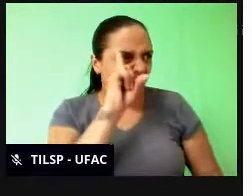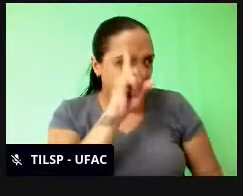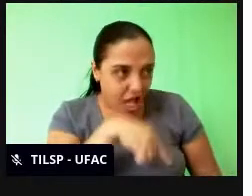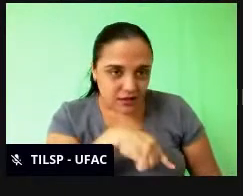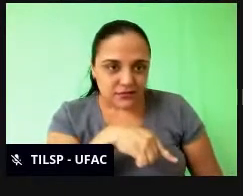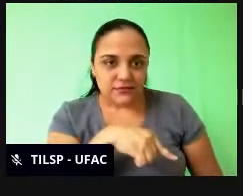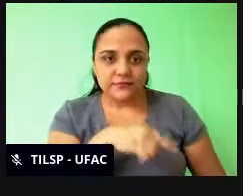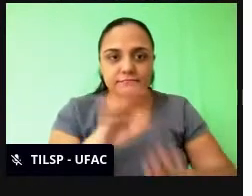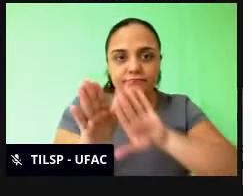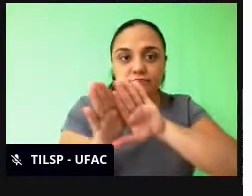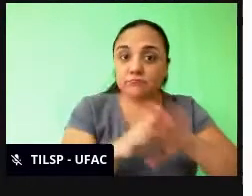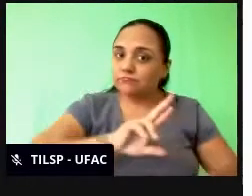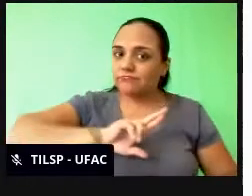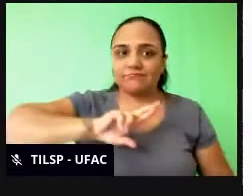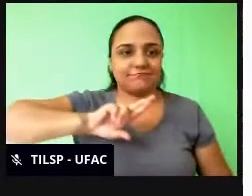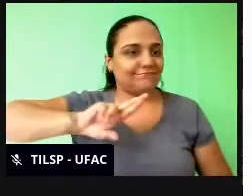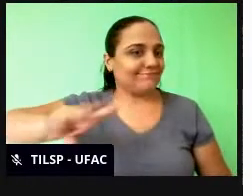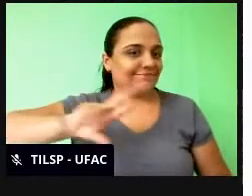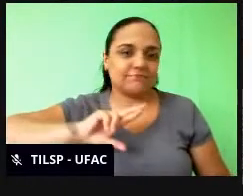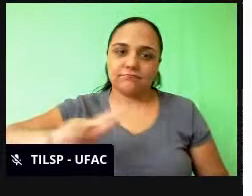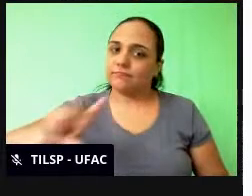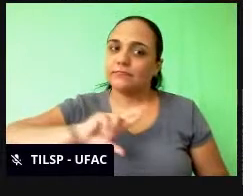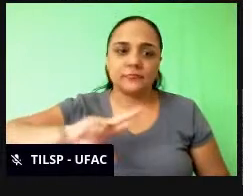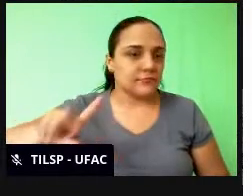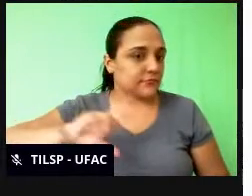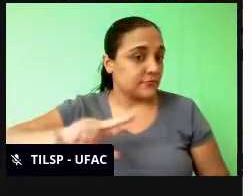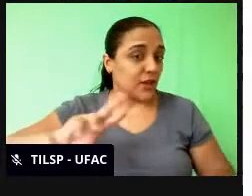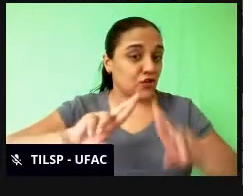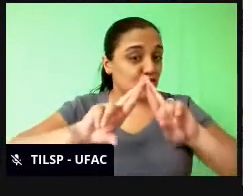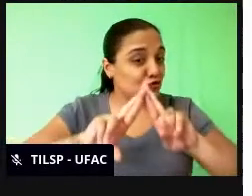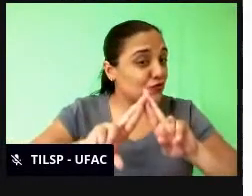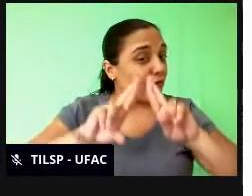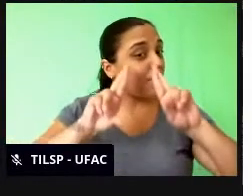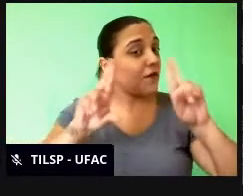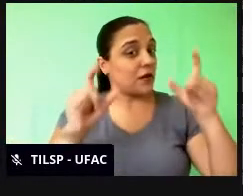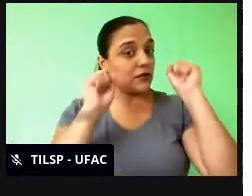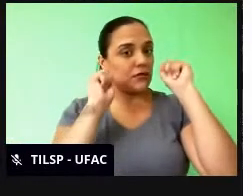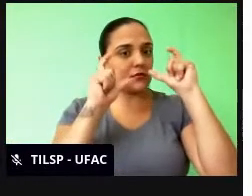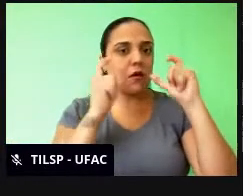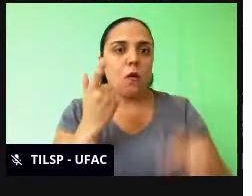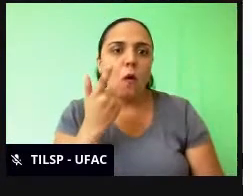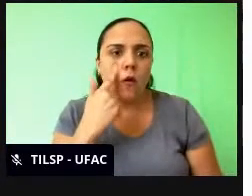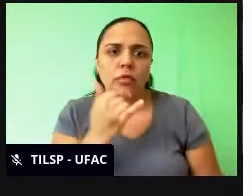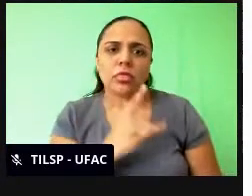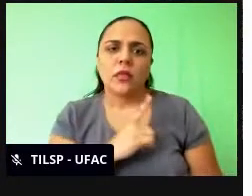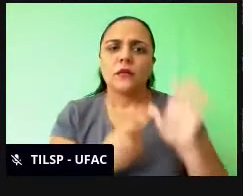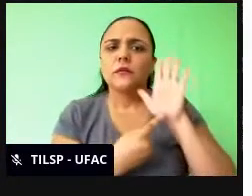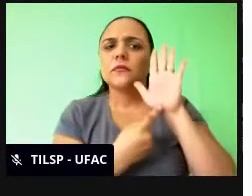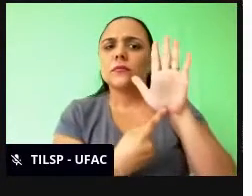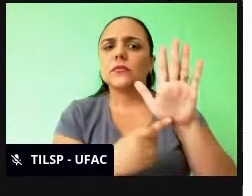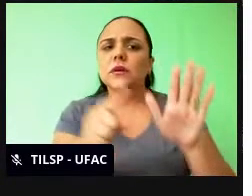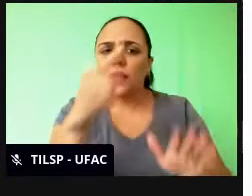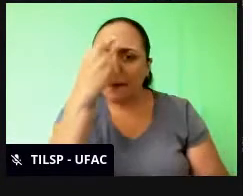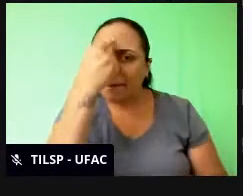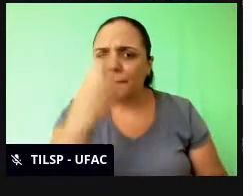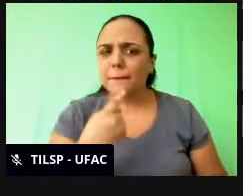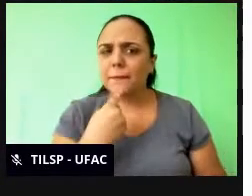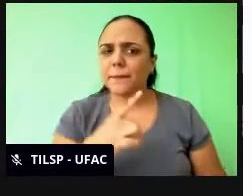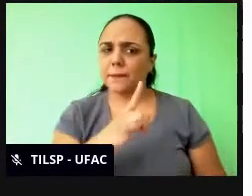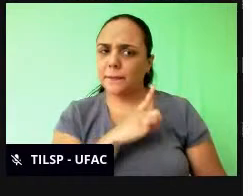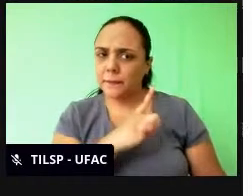para vocês que não é bem assim que acontece. Então, temos diversos exemplos de atletas veganos e